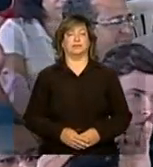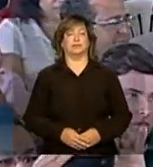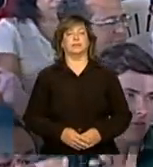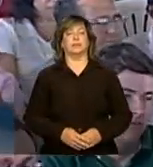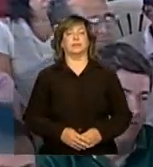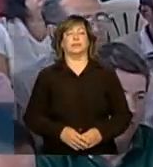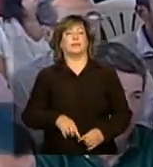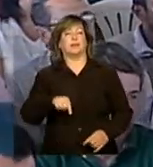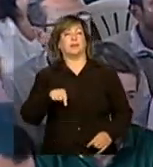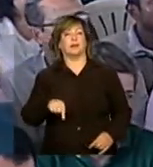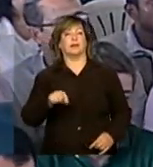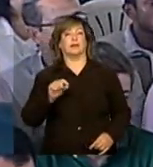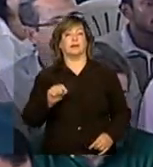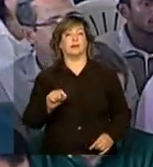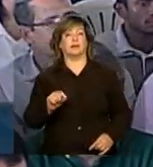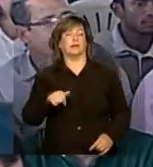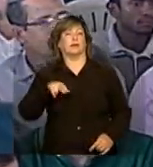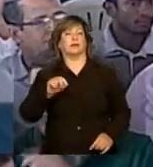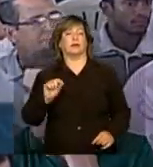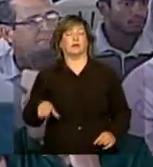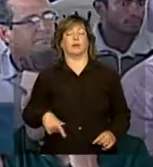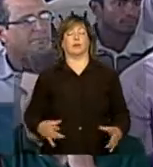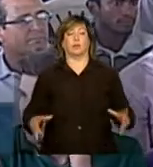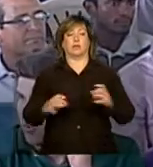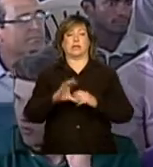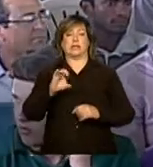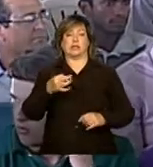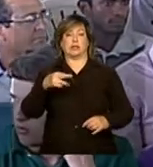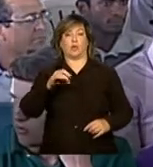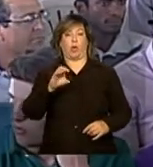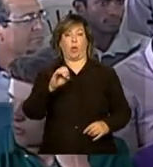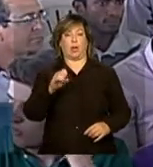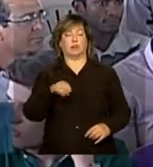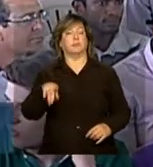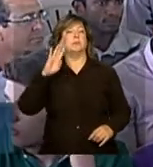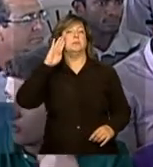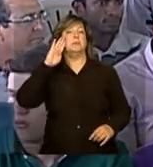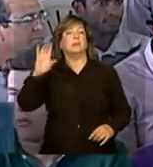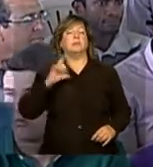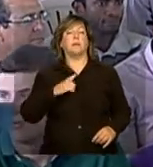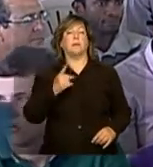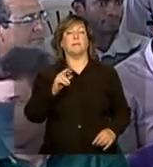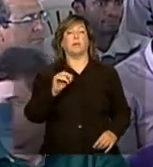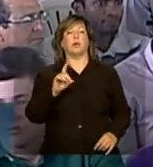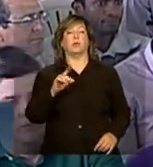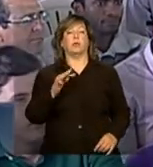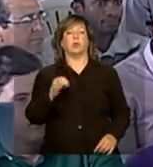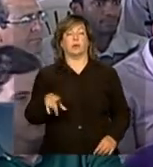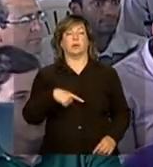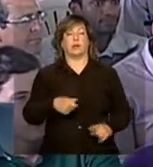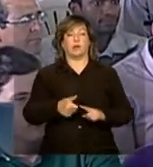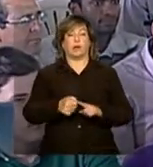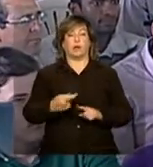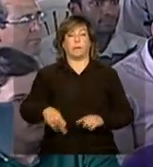Estado que reforça a posição da região centro-oeste do Brasil como a principal produtor de grãos do país, respondendo por